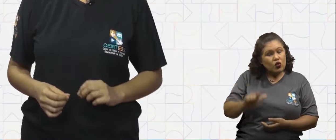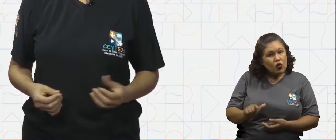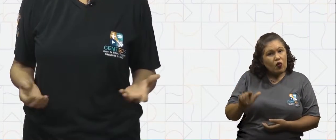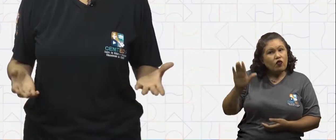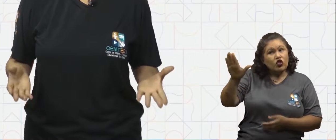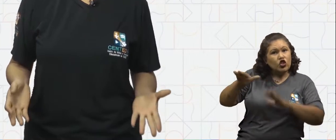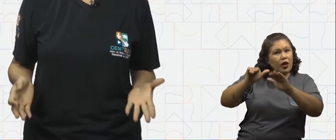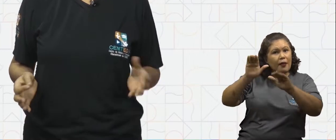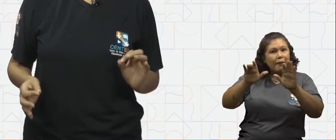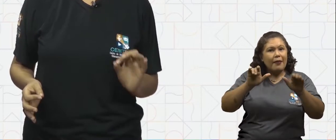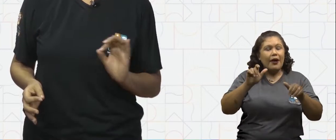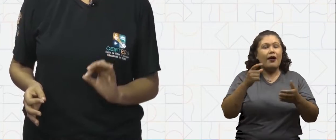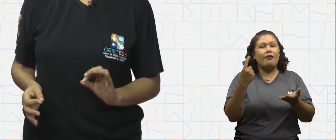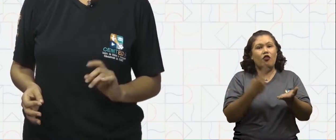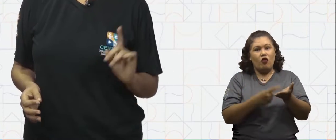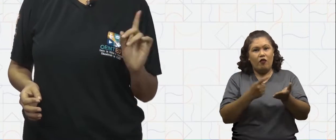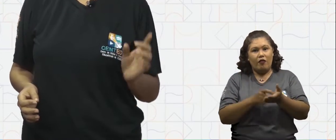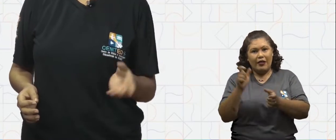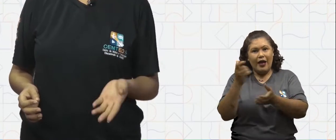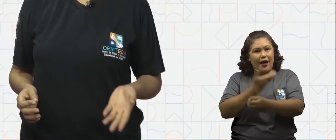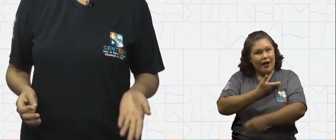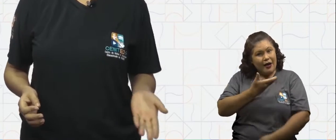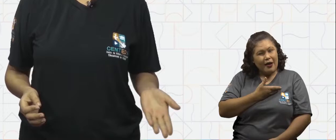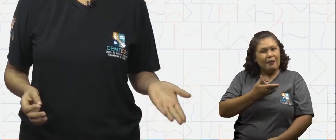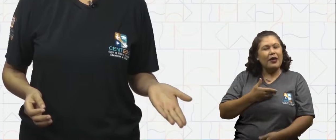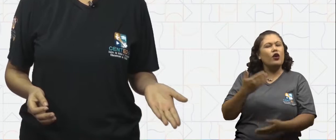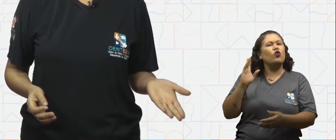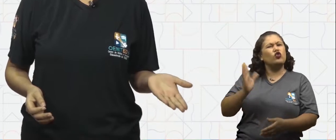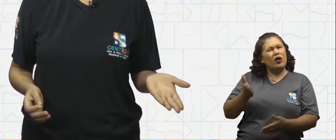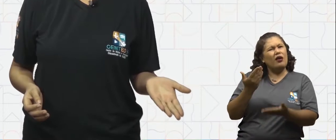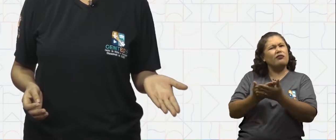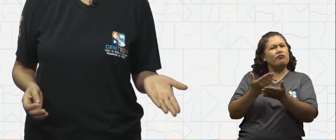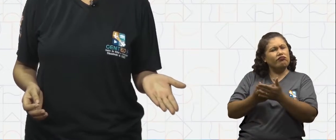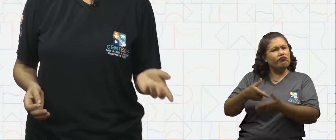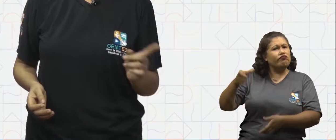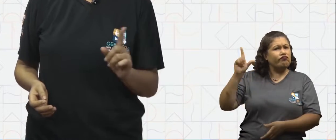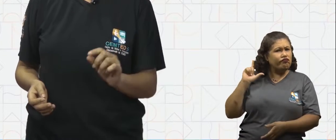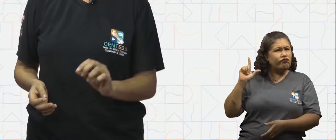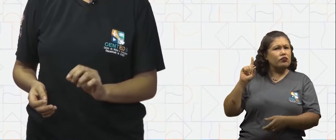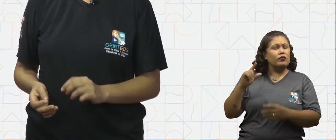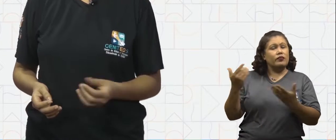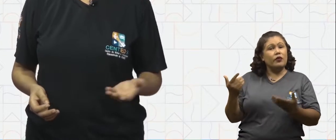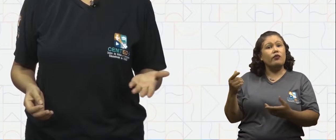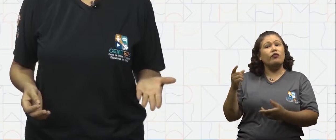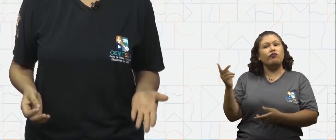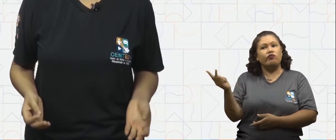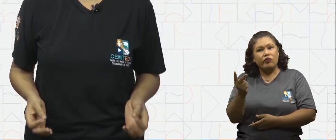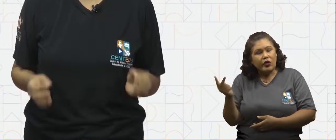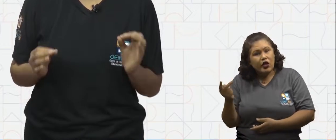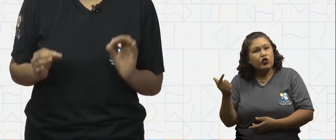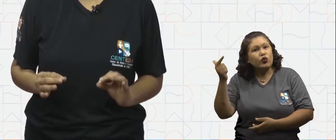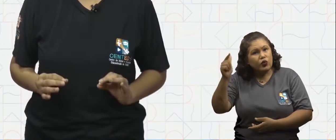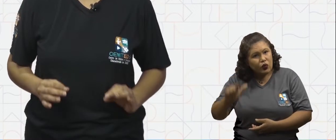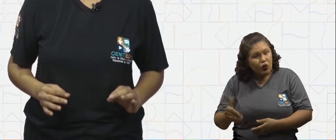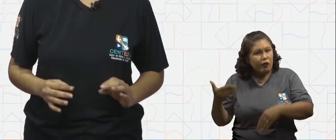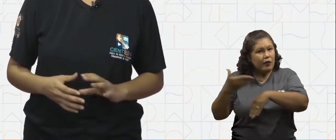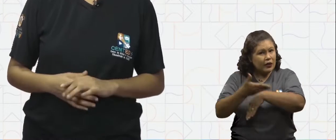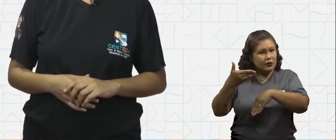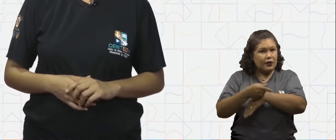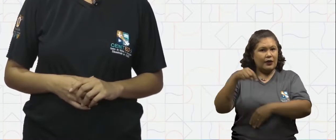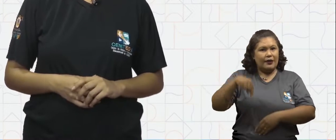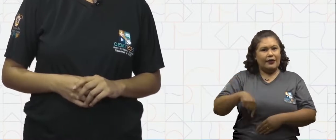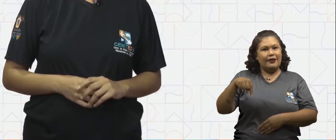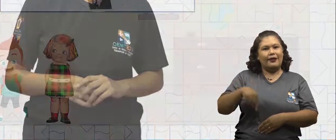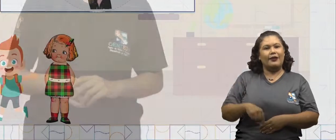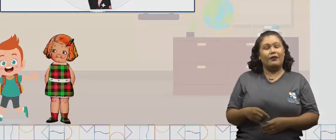uma vez os queridos convidados que você já conhece de aulas anteriores. Eles pediram para participar novamente da